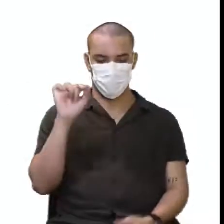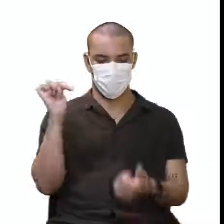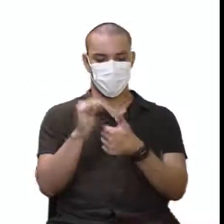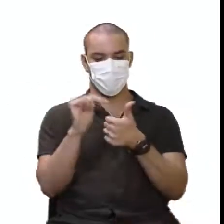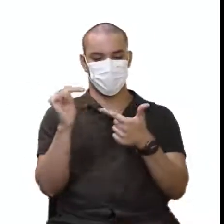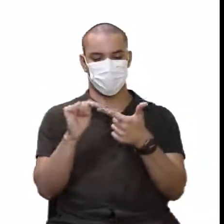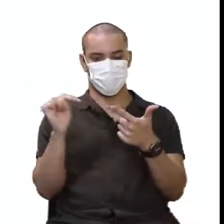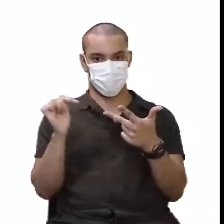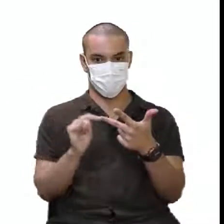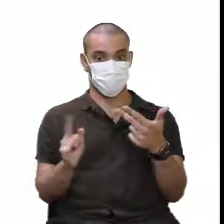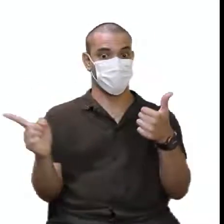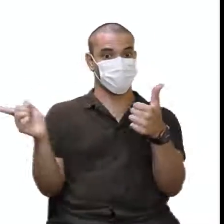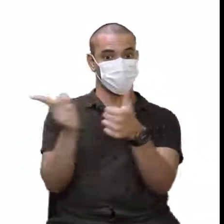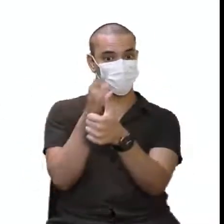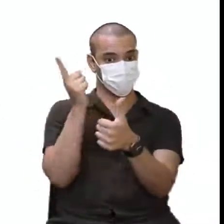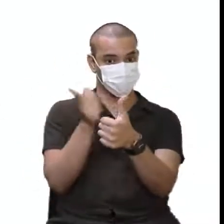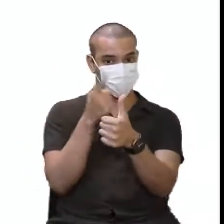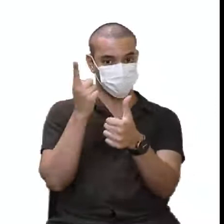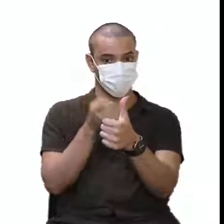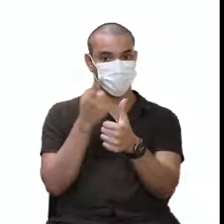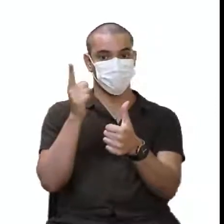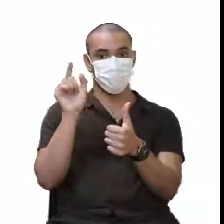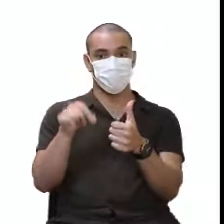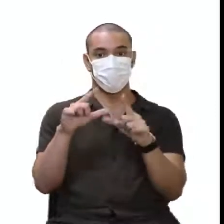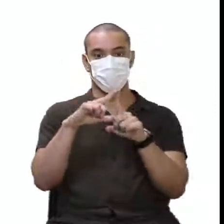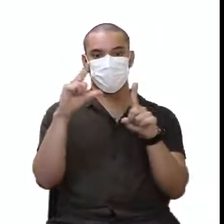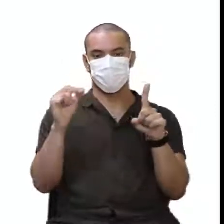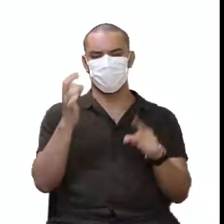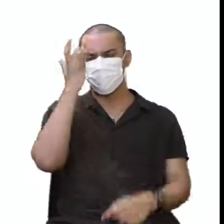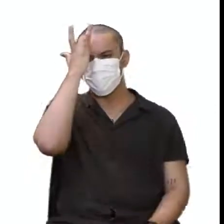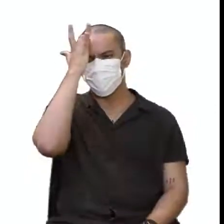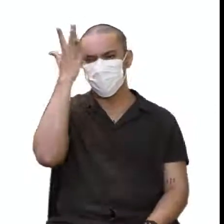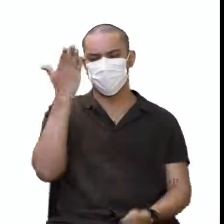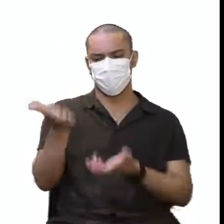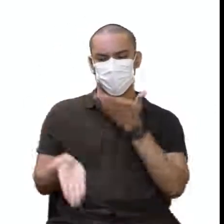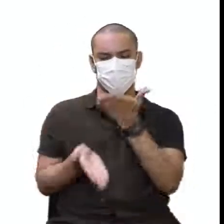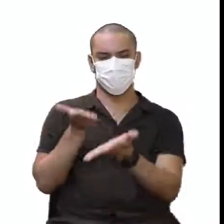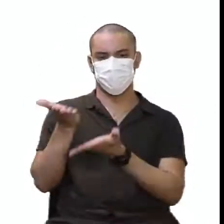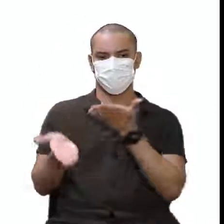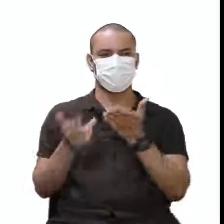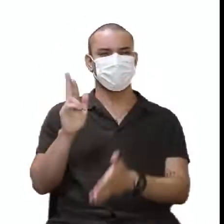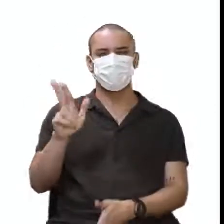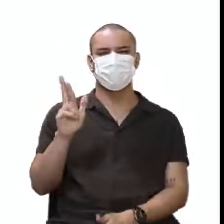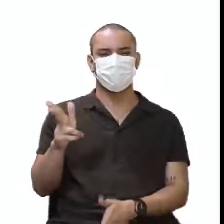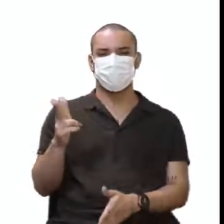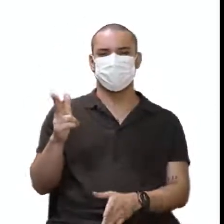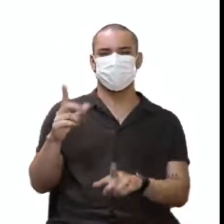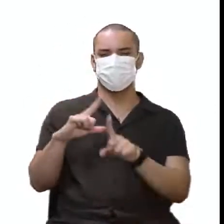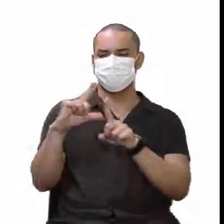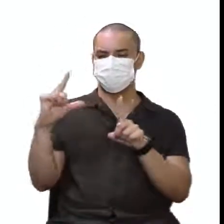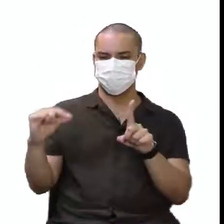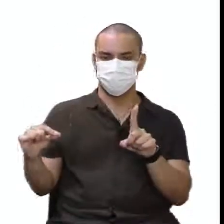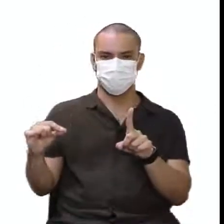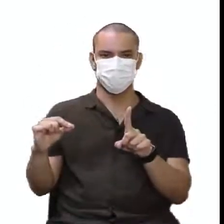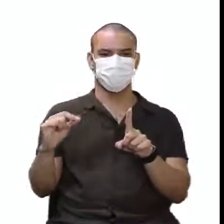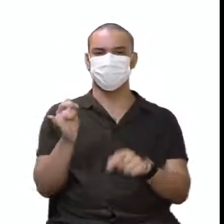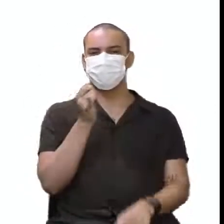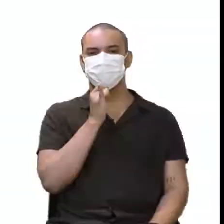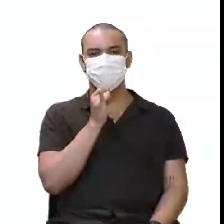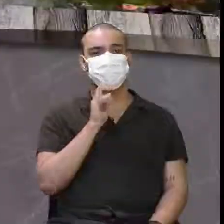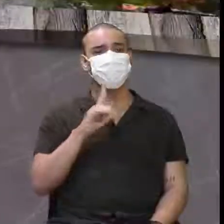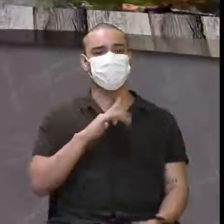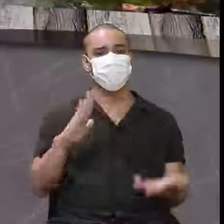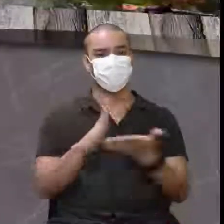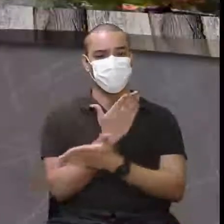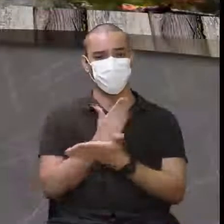importantes para ele. Era uma planta de fácil cultivo, ou seja, não é aquela planta exigente. Olha aqui para mim.